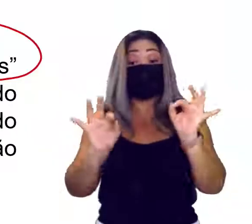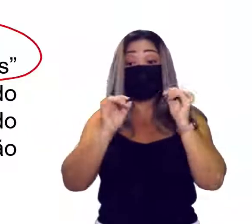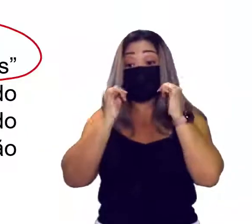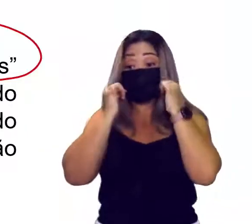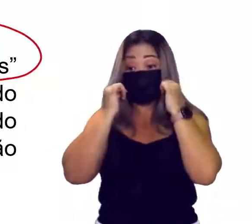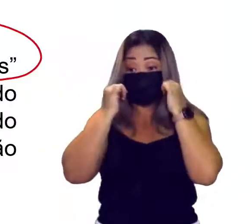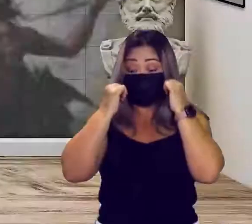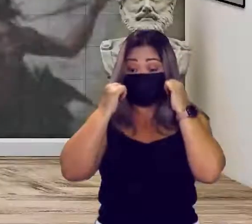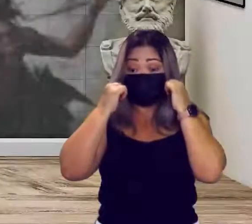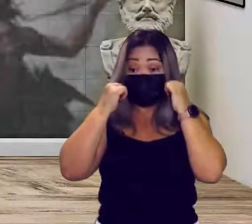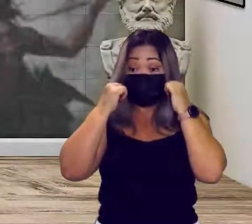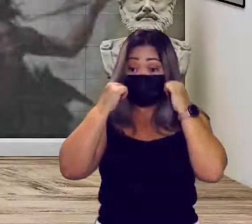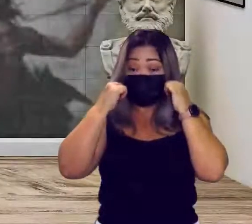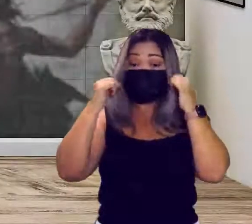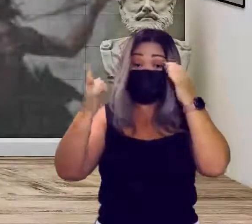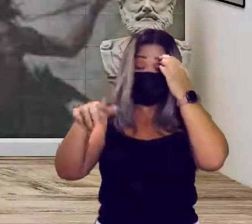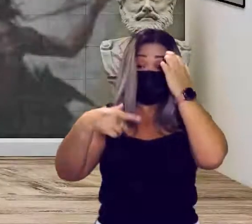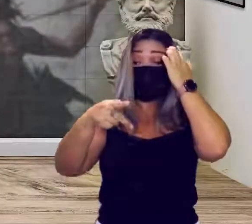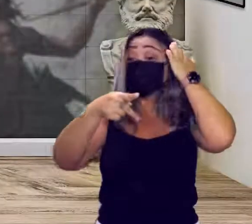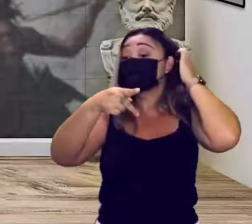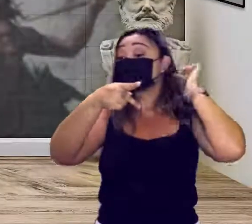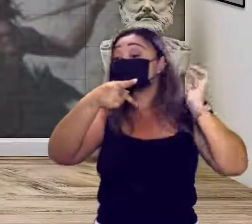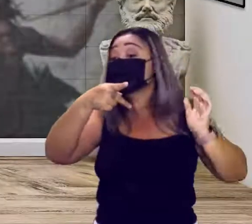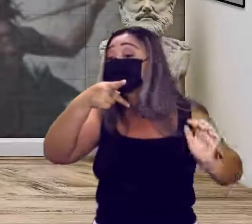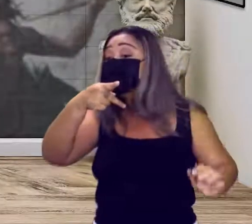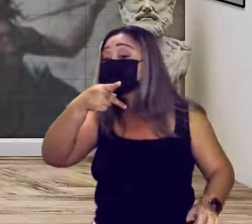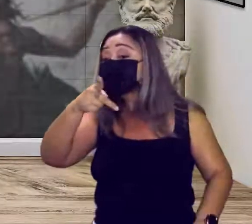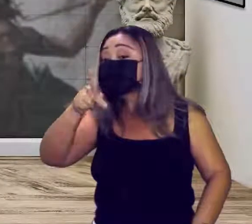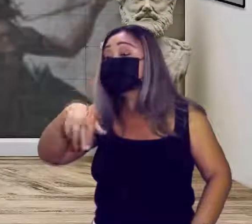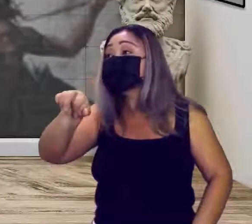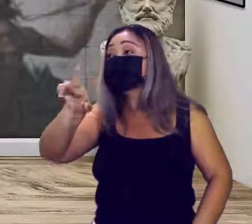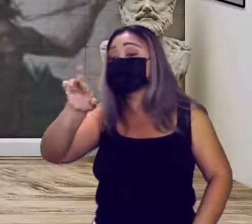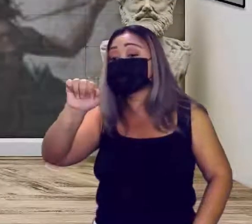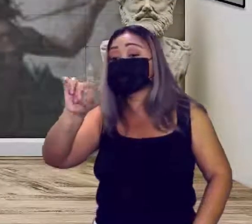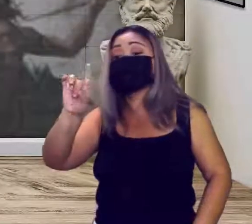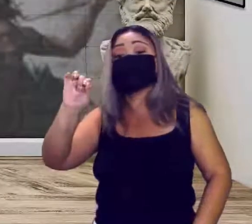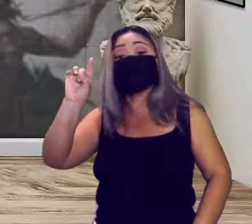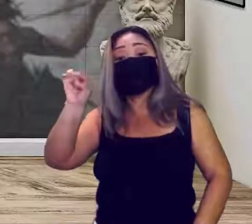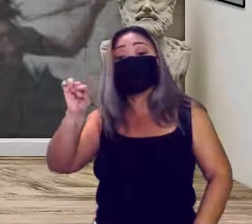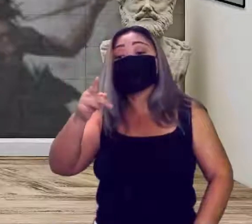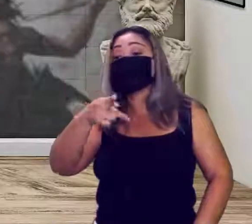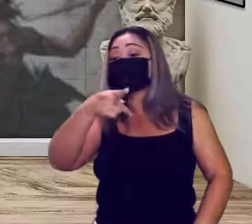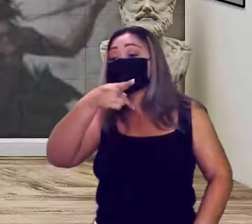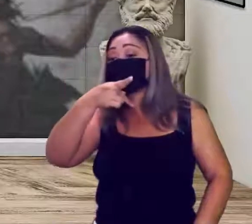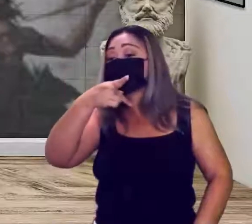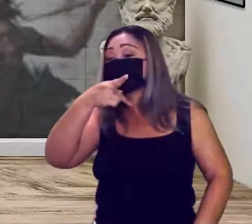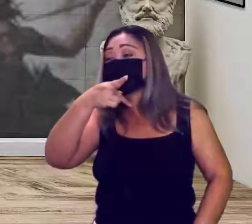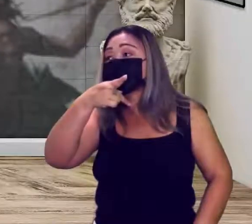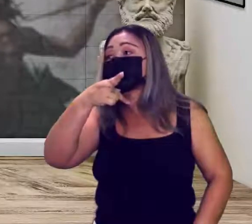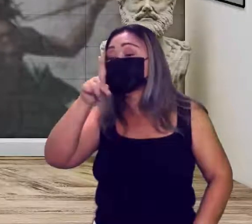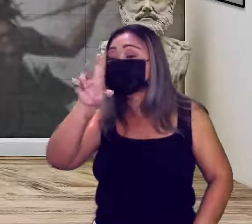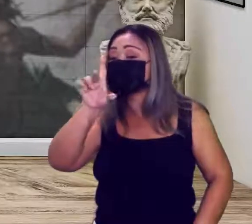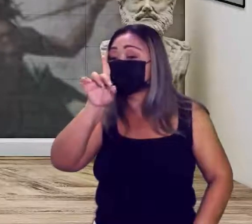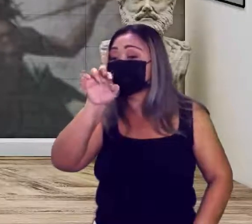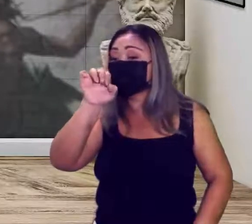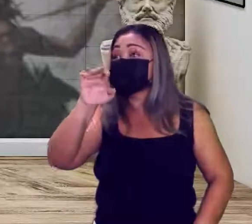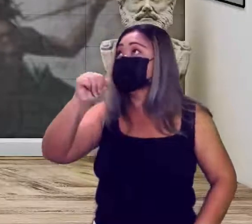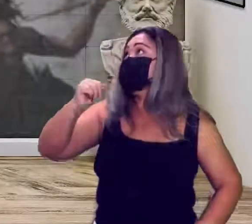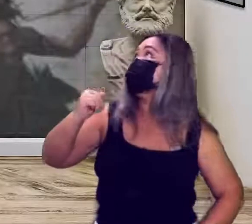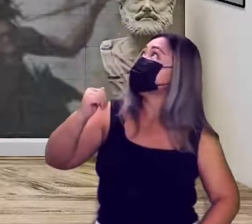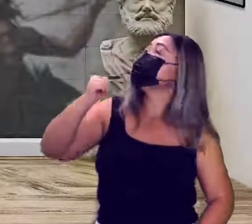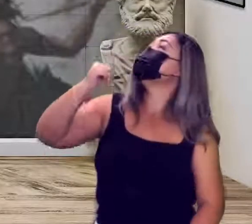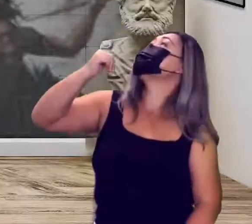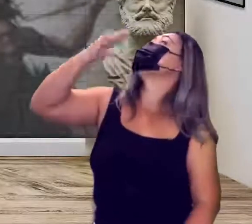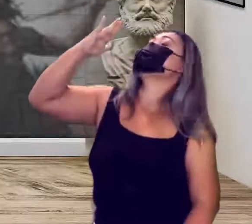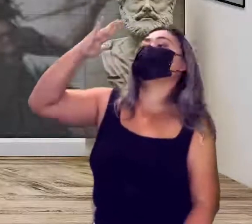bem, inclusive Platão, né, por ser grego, ele dizia que Deus, né, o superior, é algo